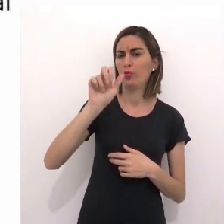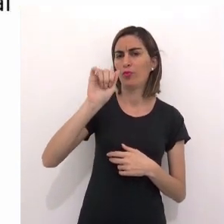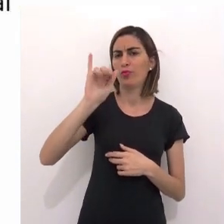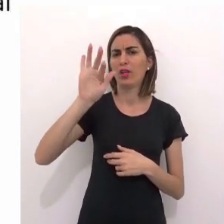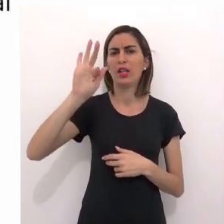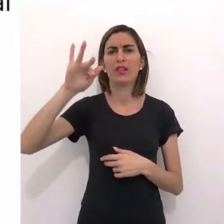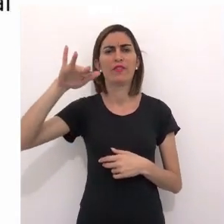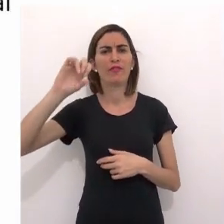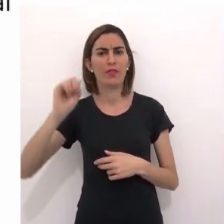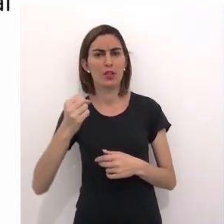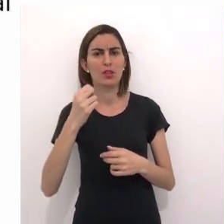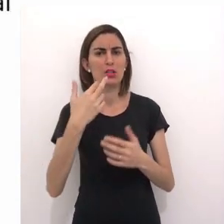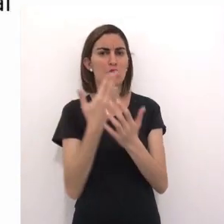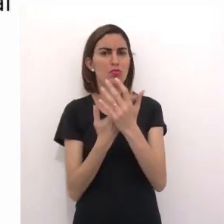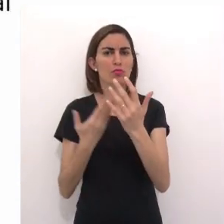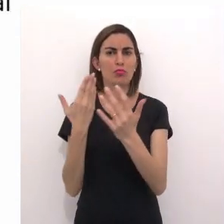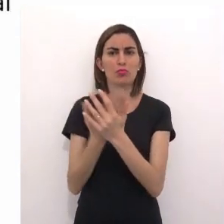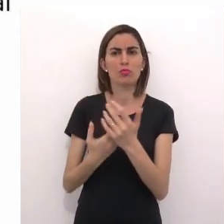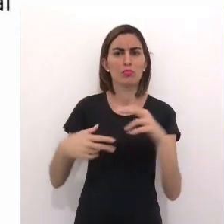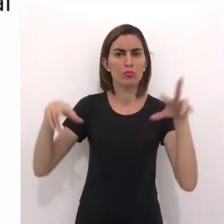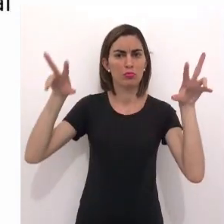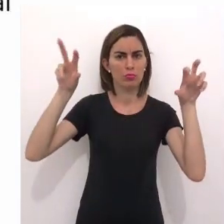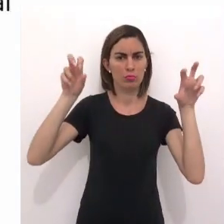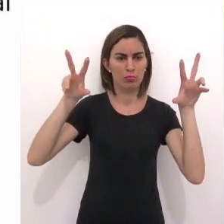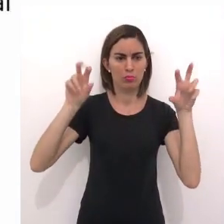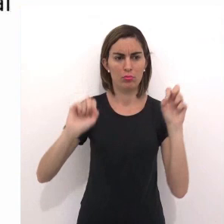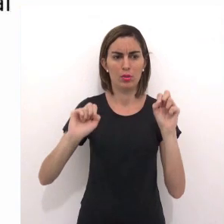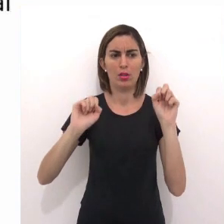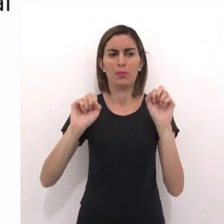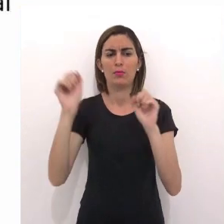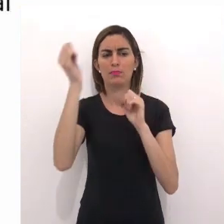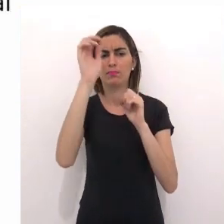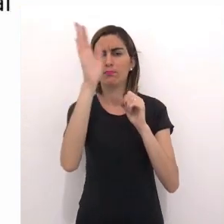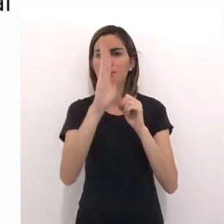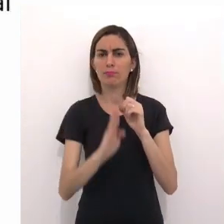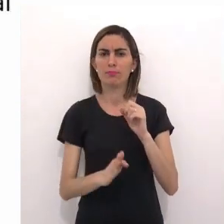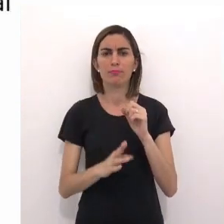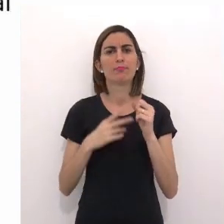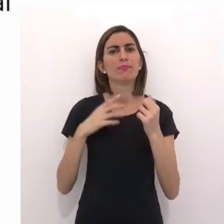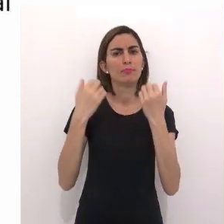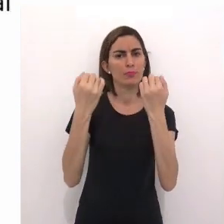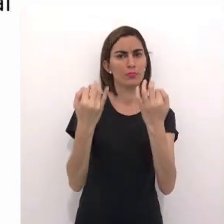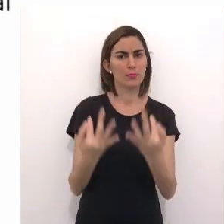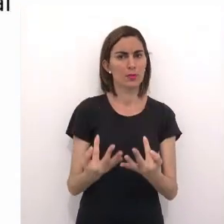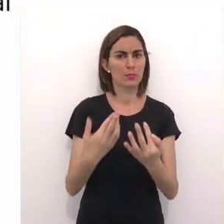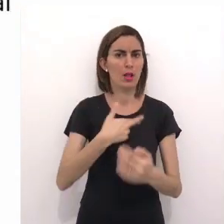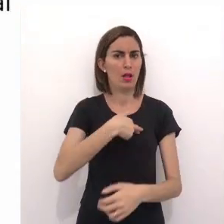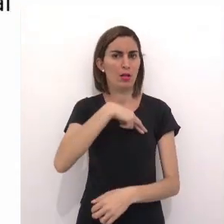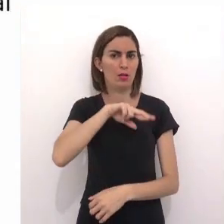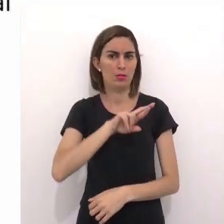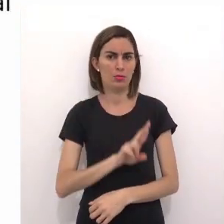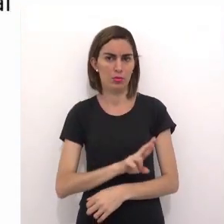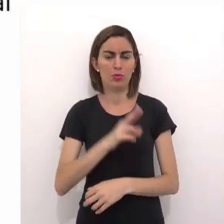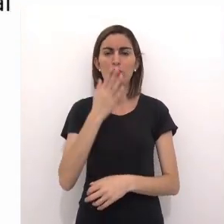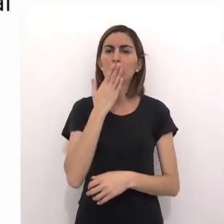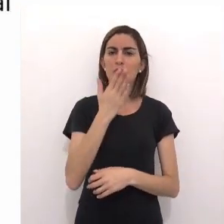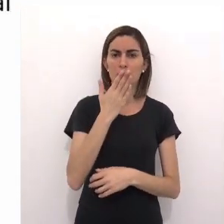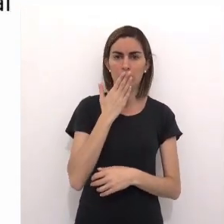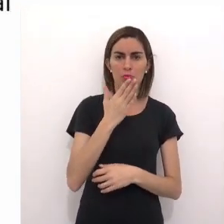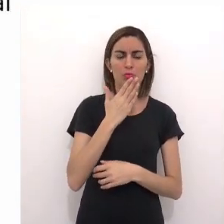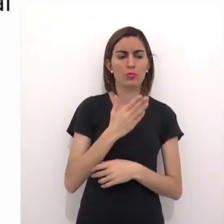renomado estudioso dos assuntos coloniais do Brasil, trata dessa dimensão da religiosidade dos índios